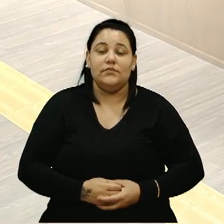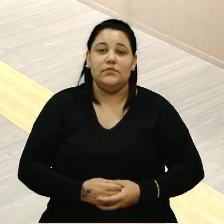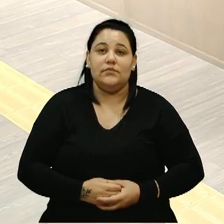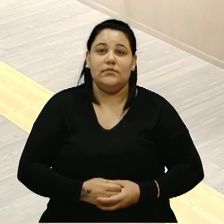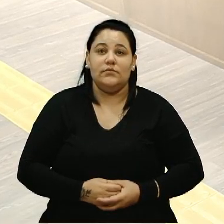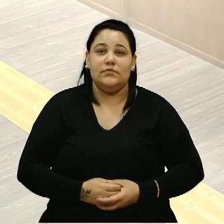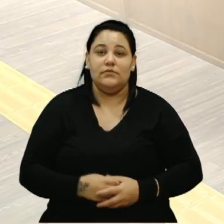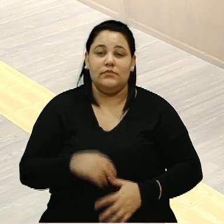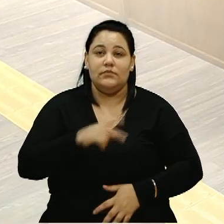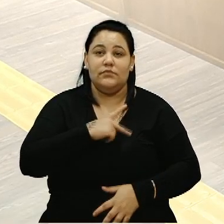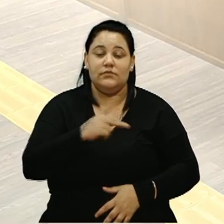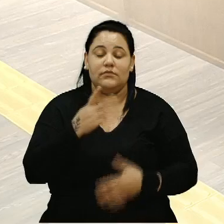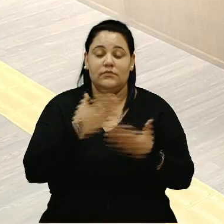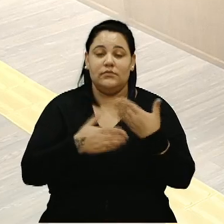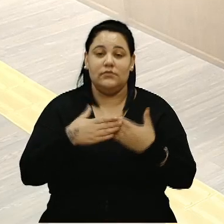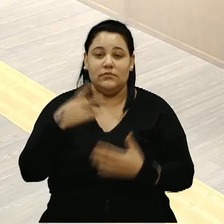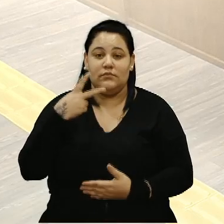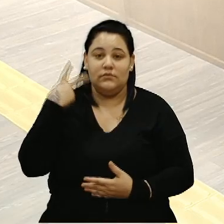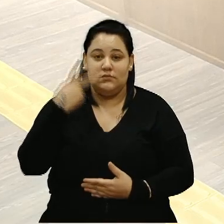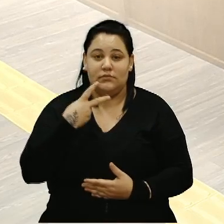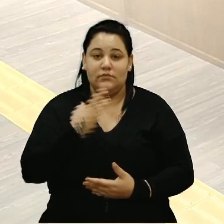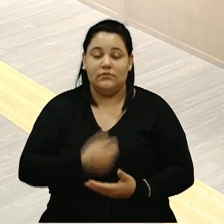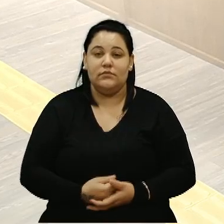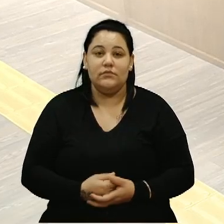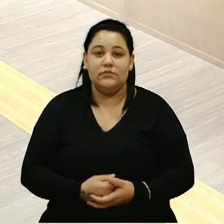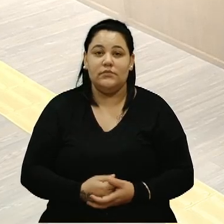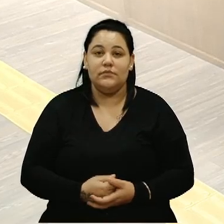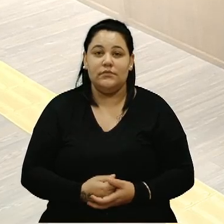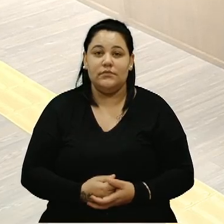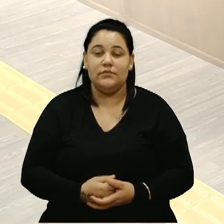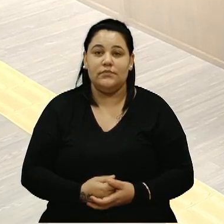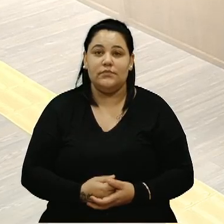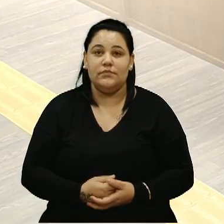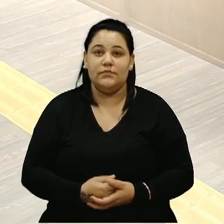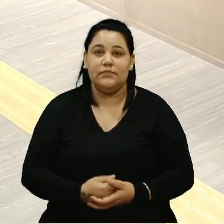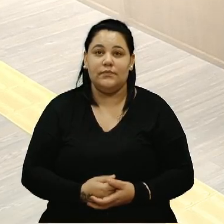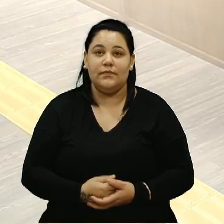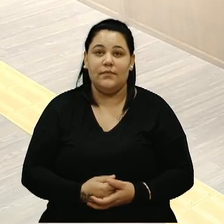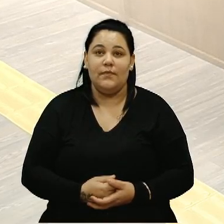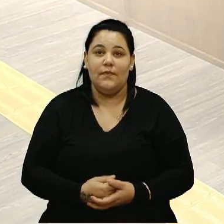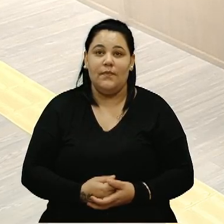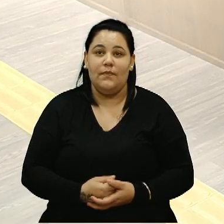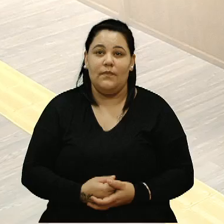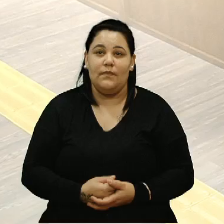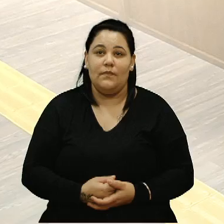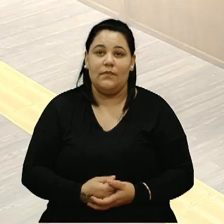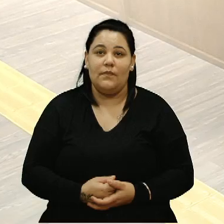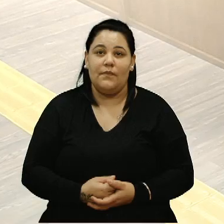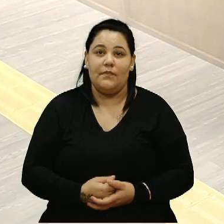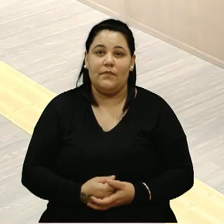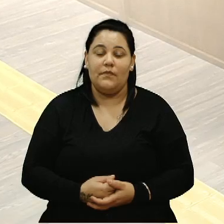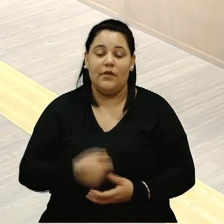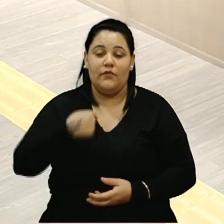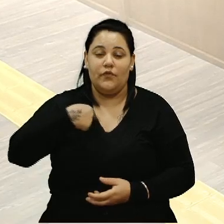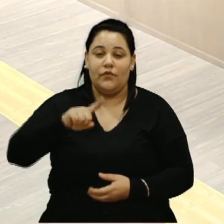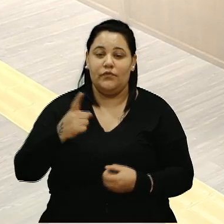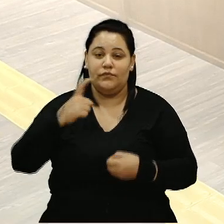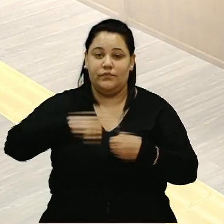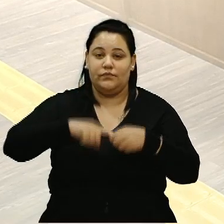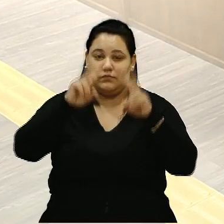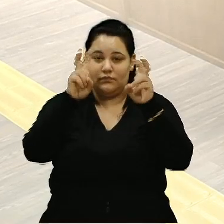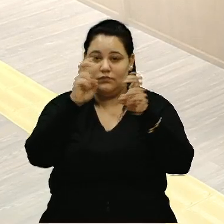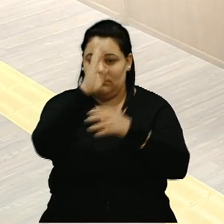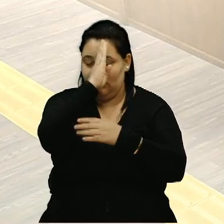Senhor presidente, senhoras vereadoras, senhores vereadores, eu vou voltar ao seu assunto, vereador Bressan, da